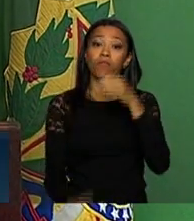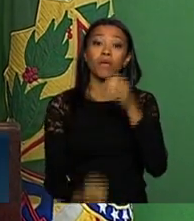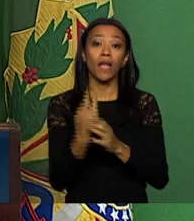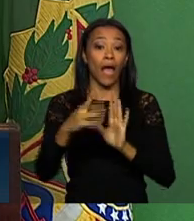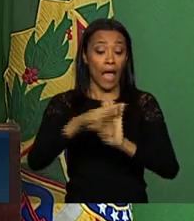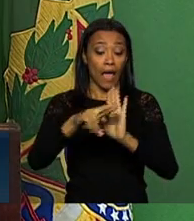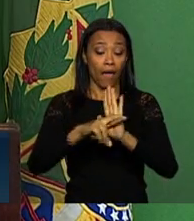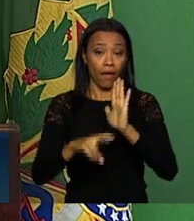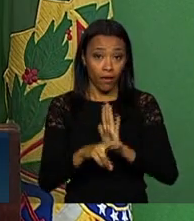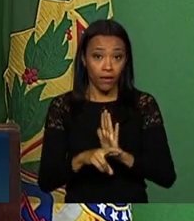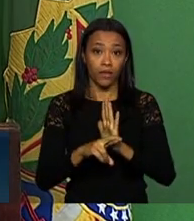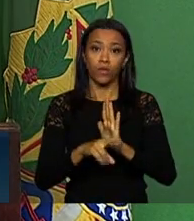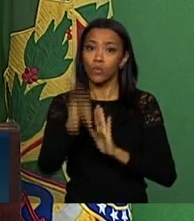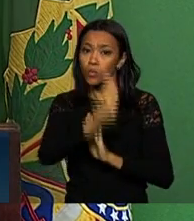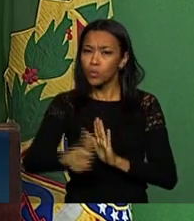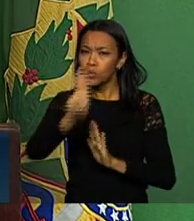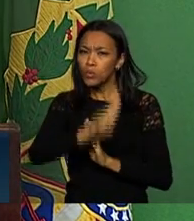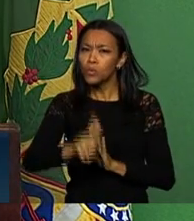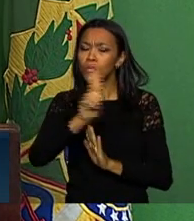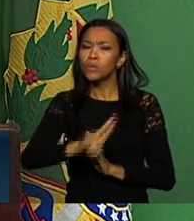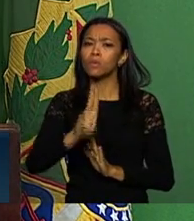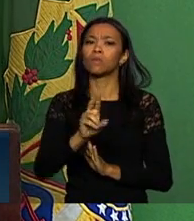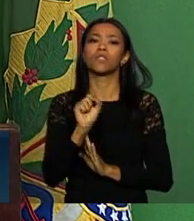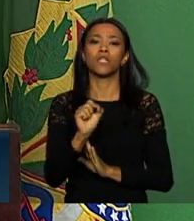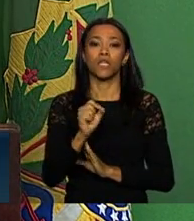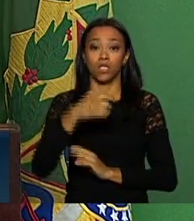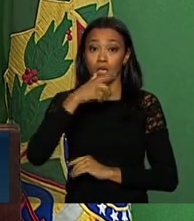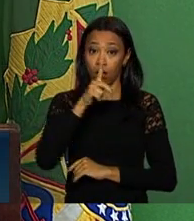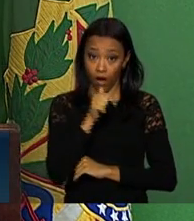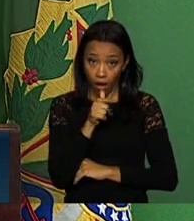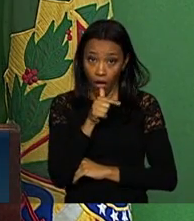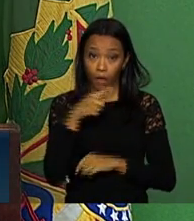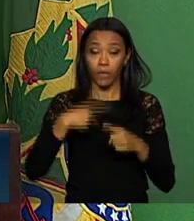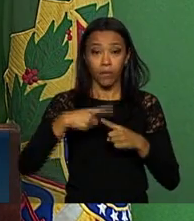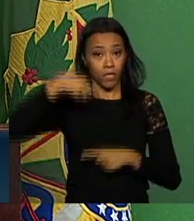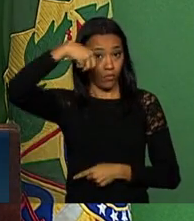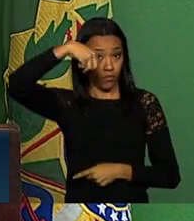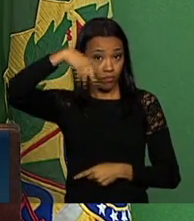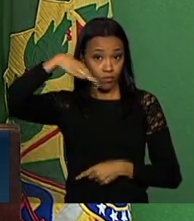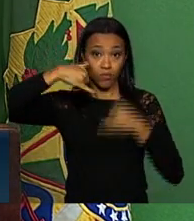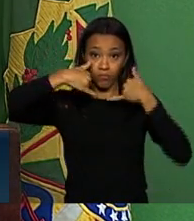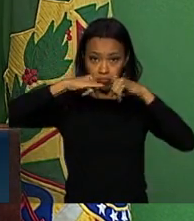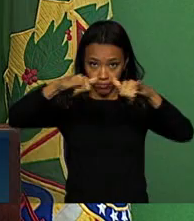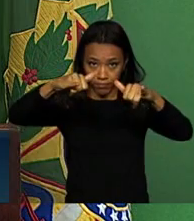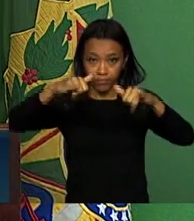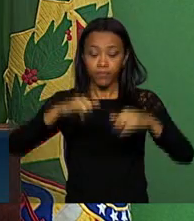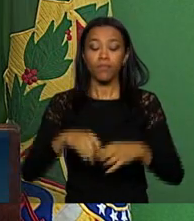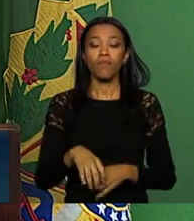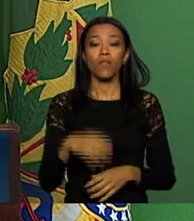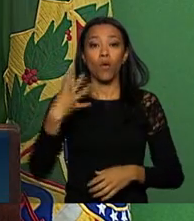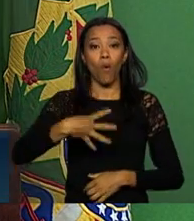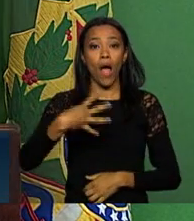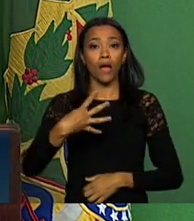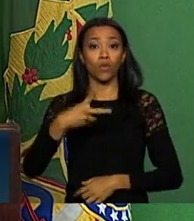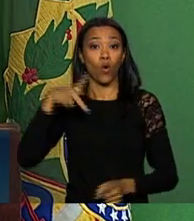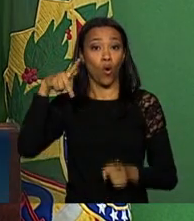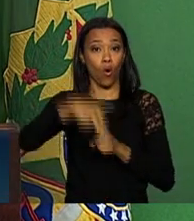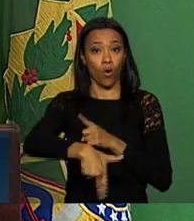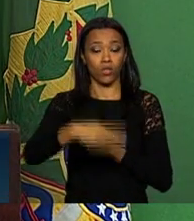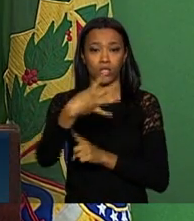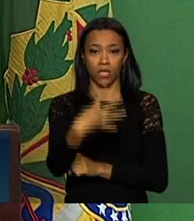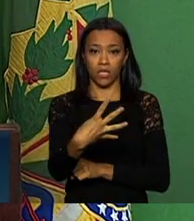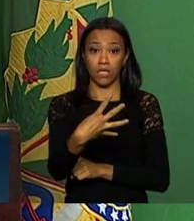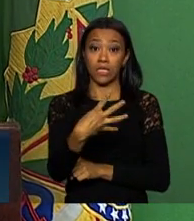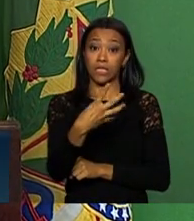eficiência no uso de água e de energia quarto haverá um corte de 10%